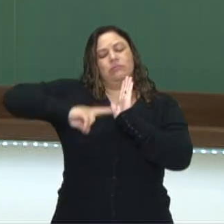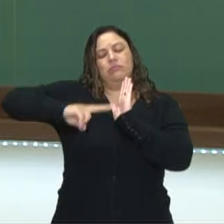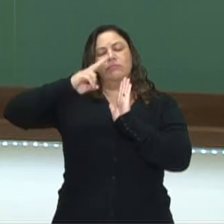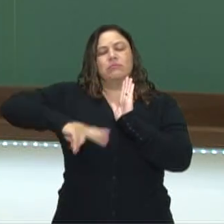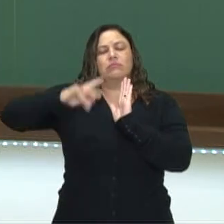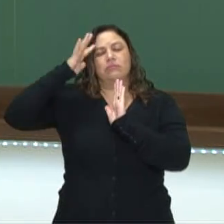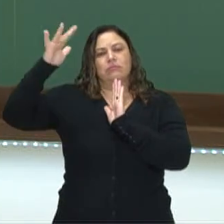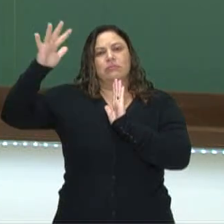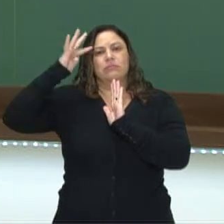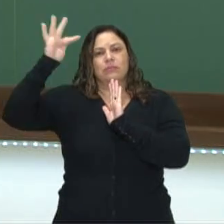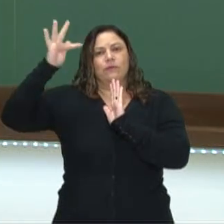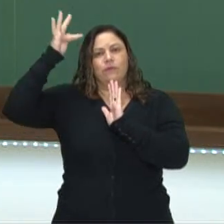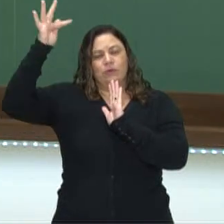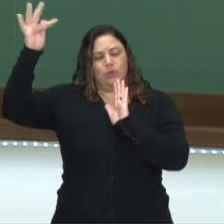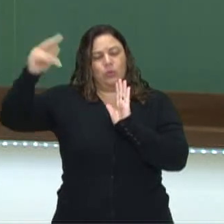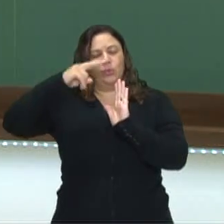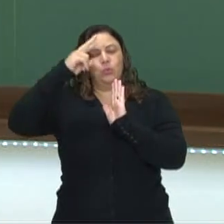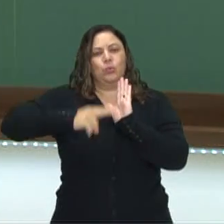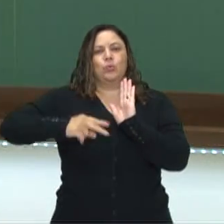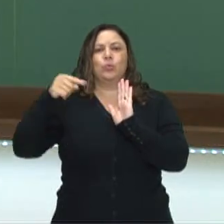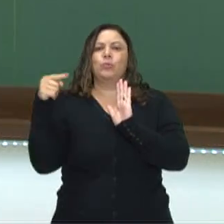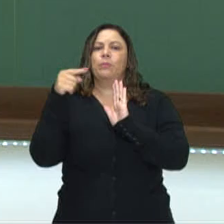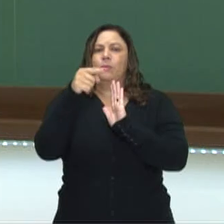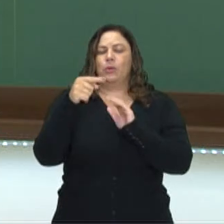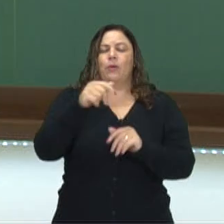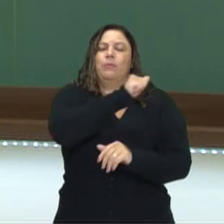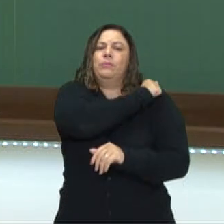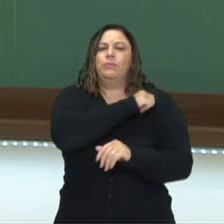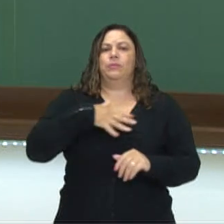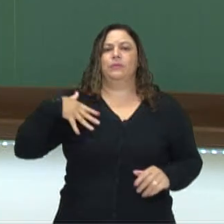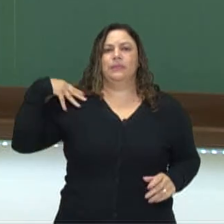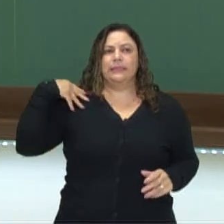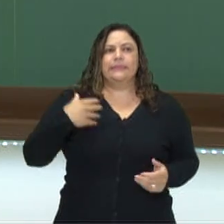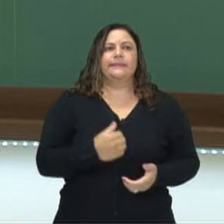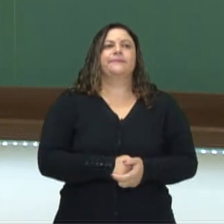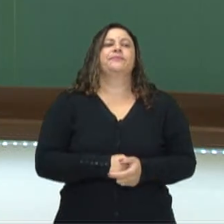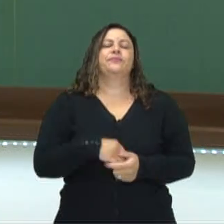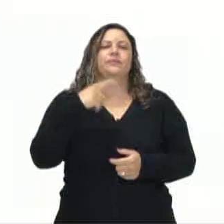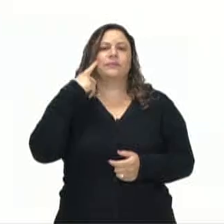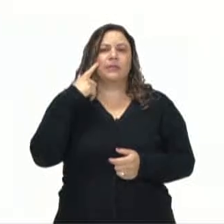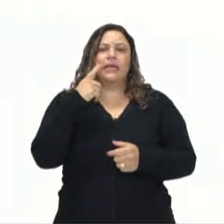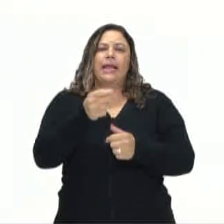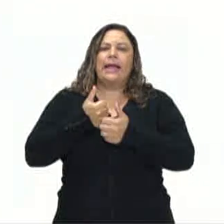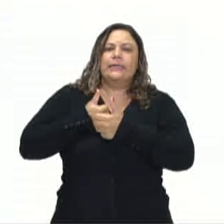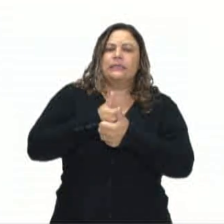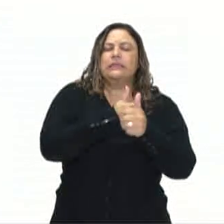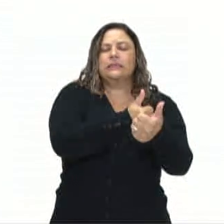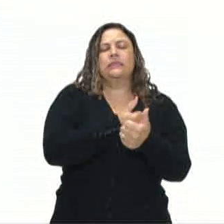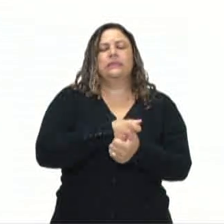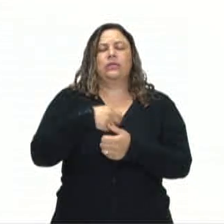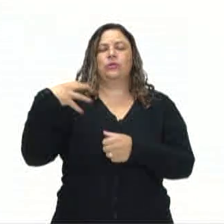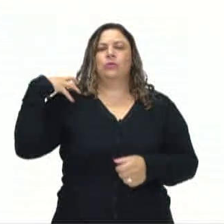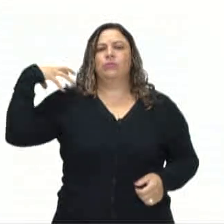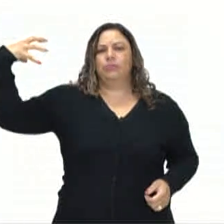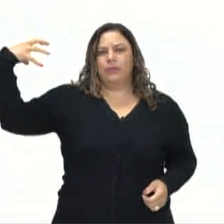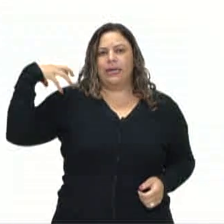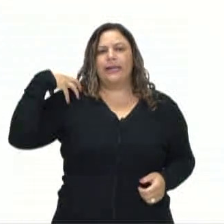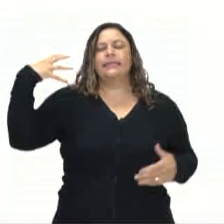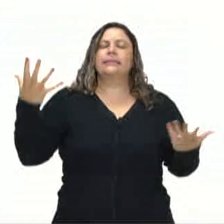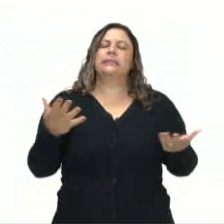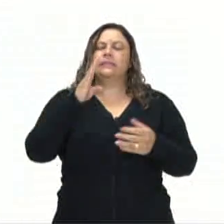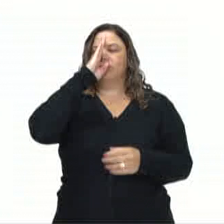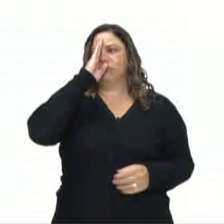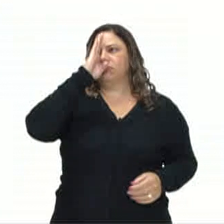Estagirita, você já sabe que estamos falando do Aristóteles. Ele foi discípulo de Platão e foi fundamental para a compreensão